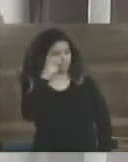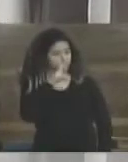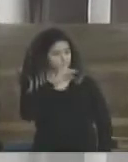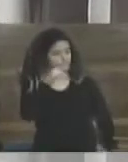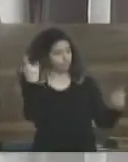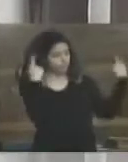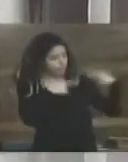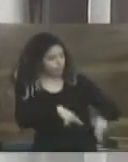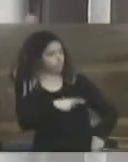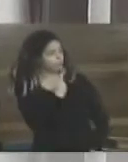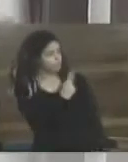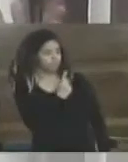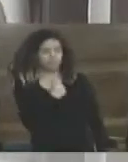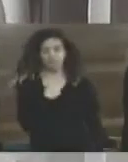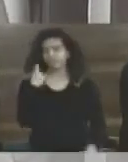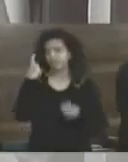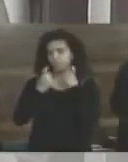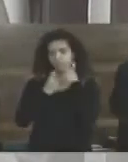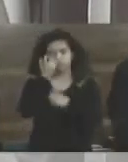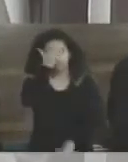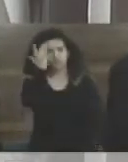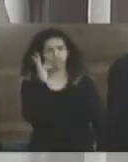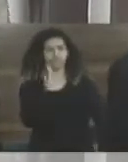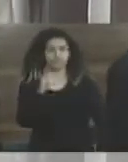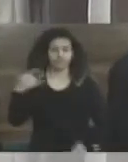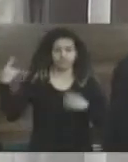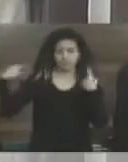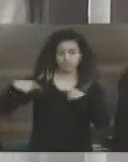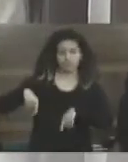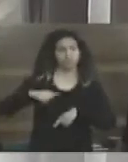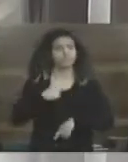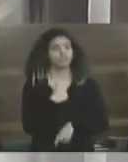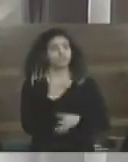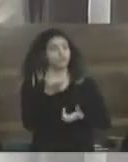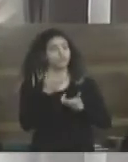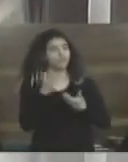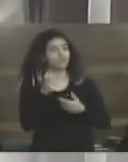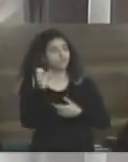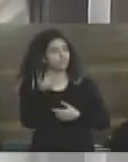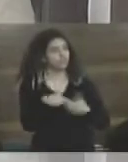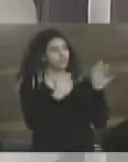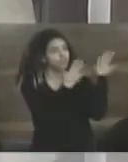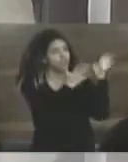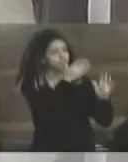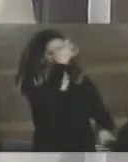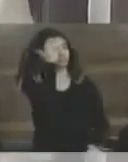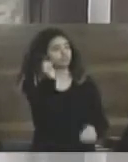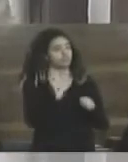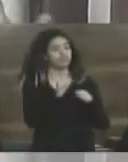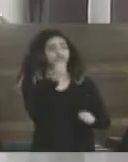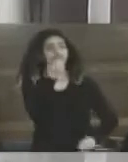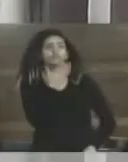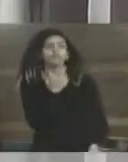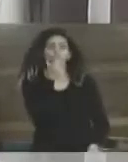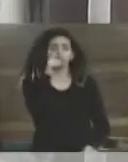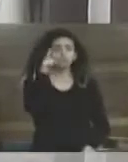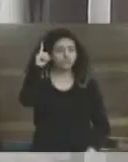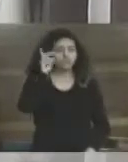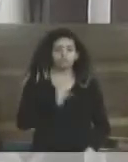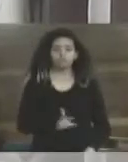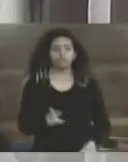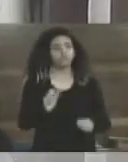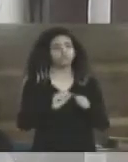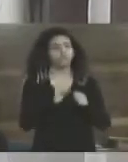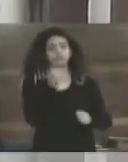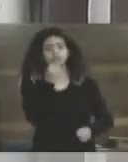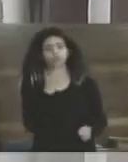você? Eu não estou preocupado quem vai disputar comigo, eu estou preocupado em dar luz às pessoas que fazem o bem, e o Léo é uma pessoa que sempre fez o bem